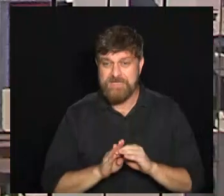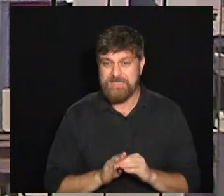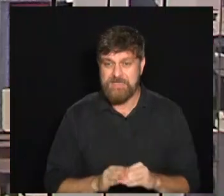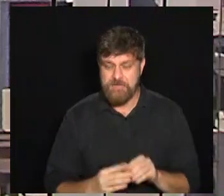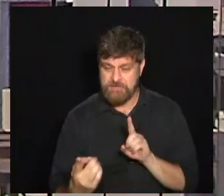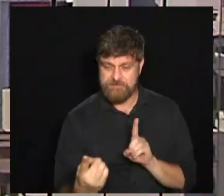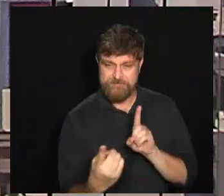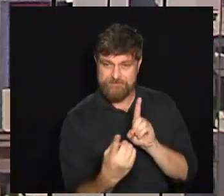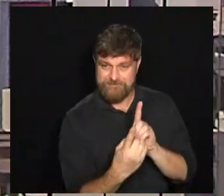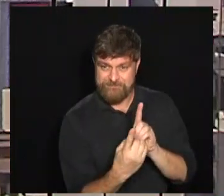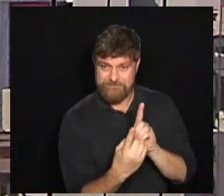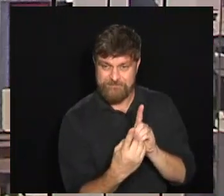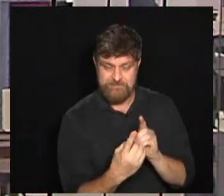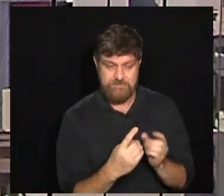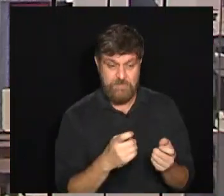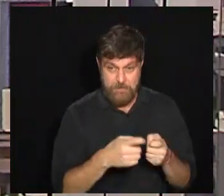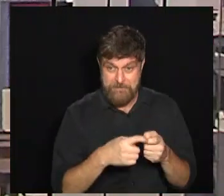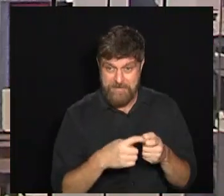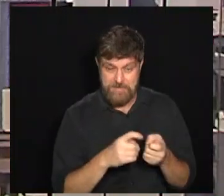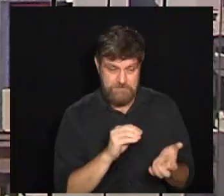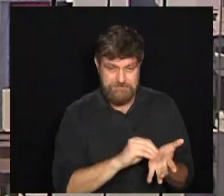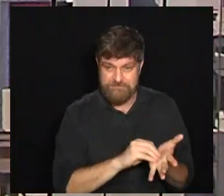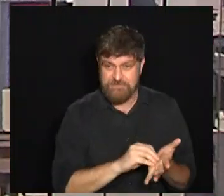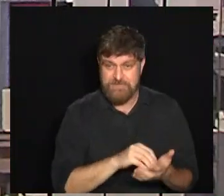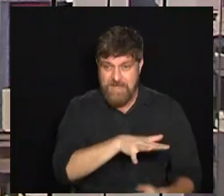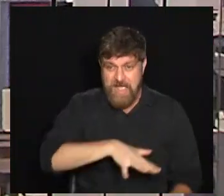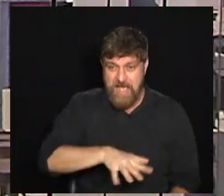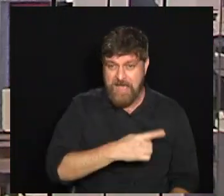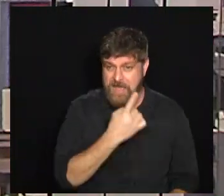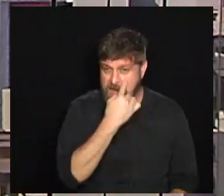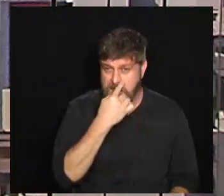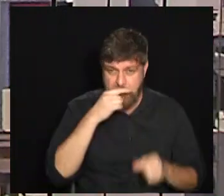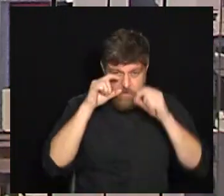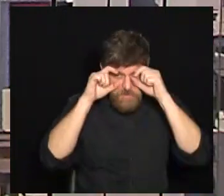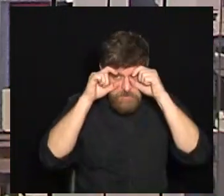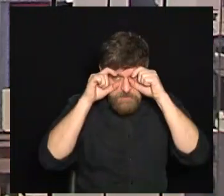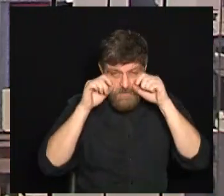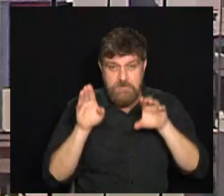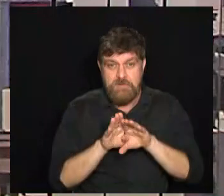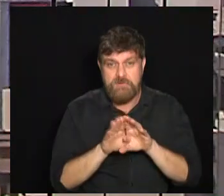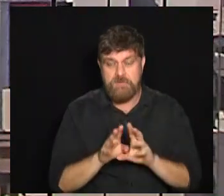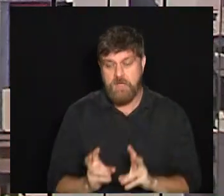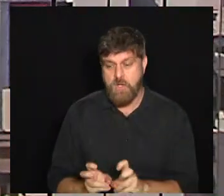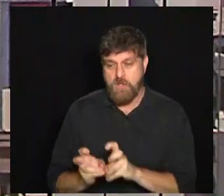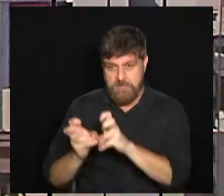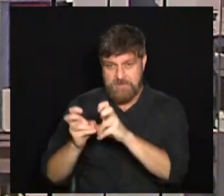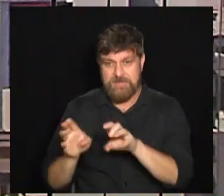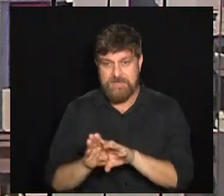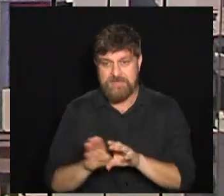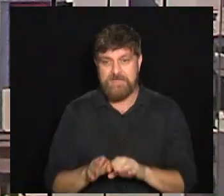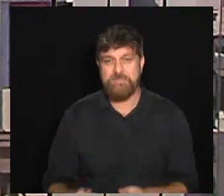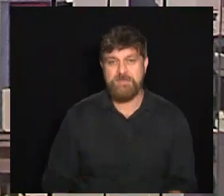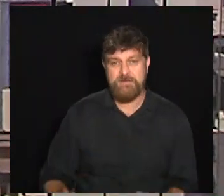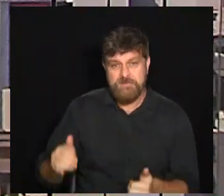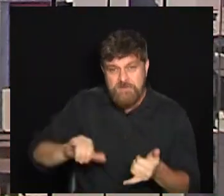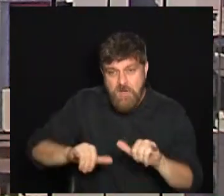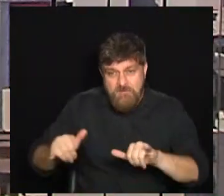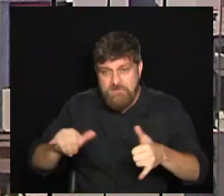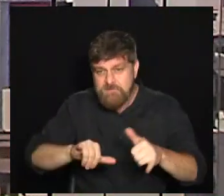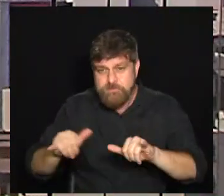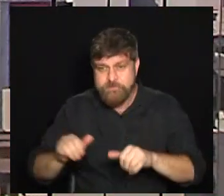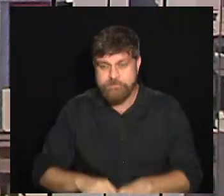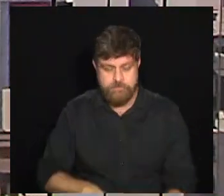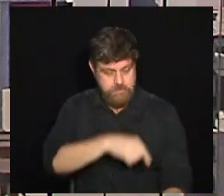consultas ambulatoriais, ambulatório de oncologia e quimioterapia e a infusão de medicamentos